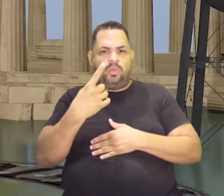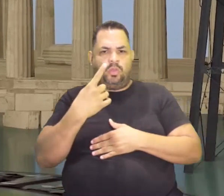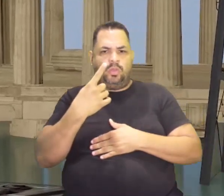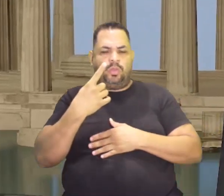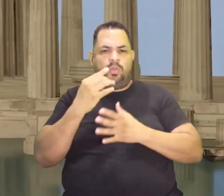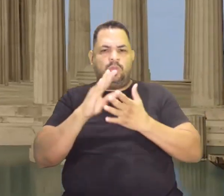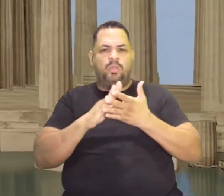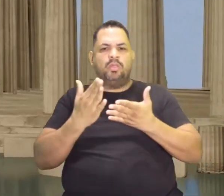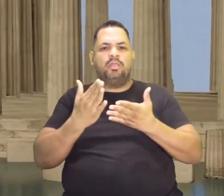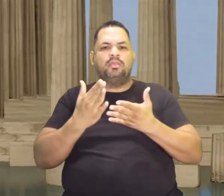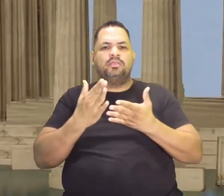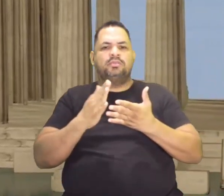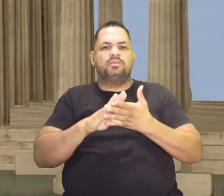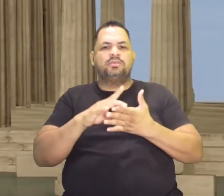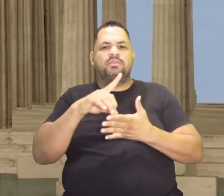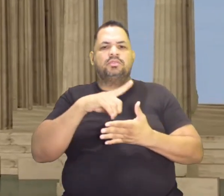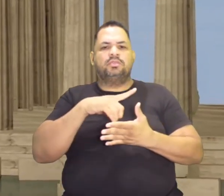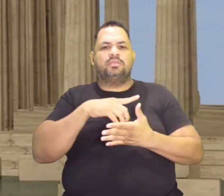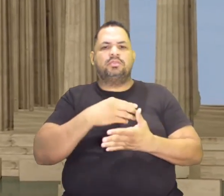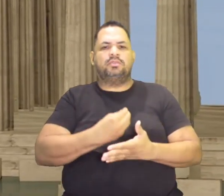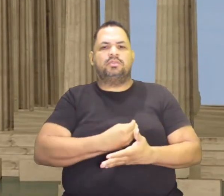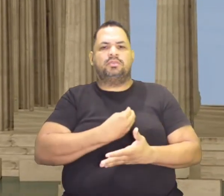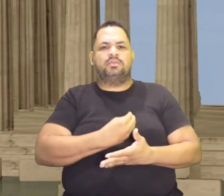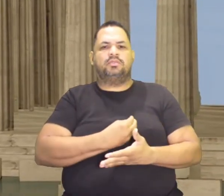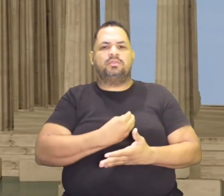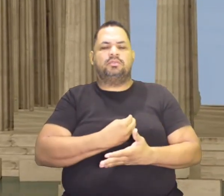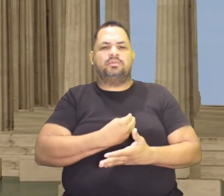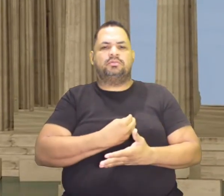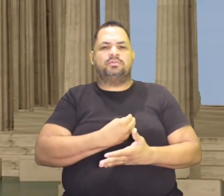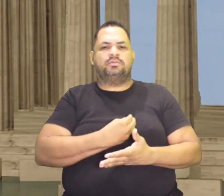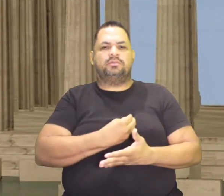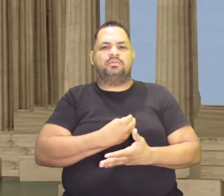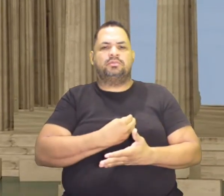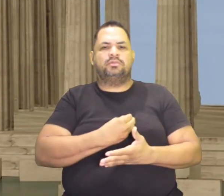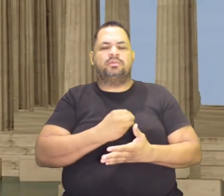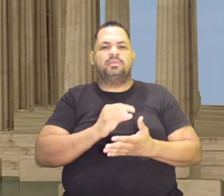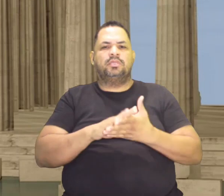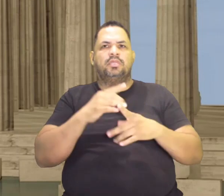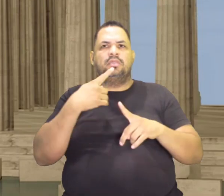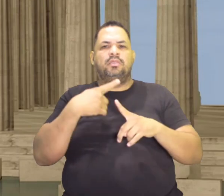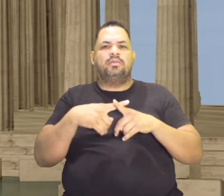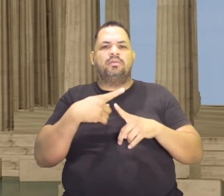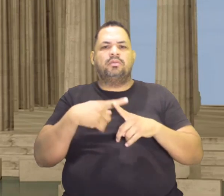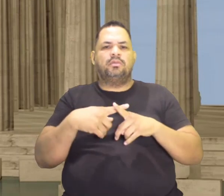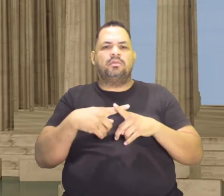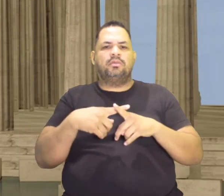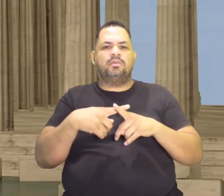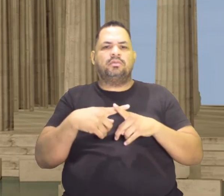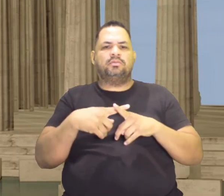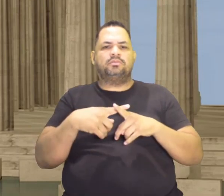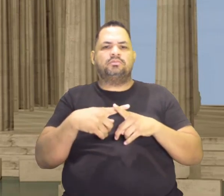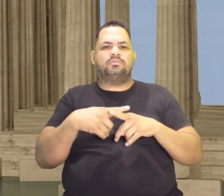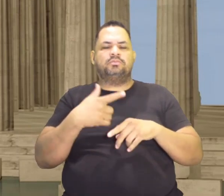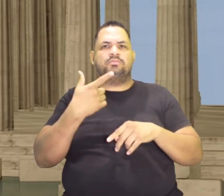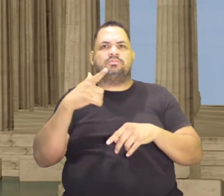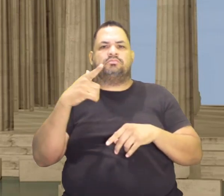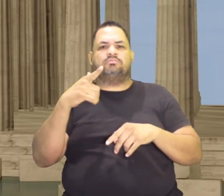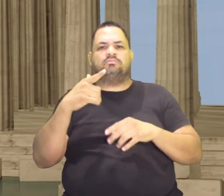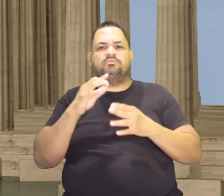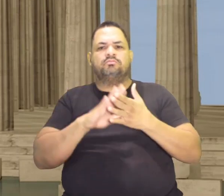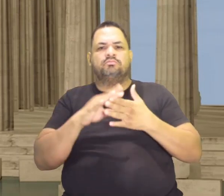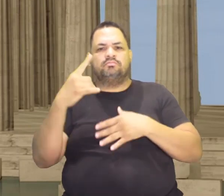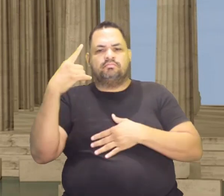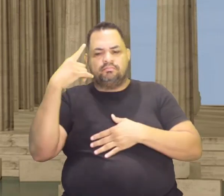notícias de alguém que tirou a vida do outro por motivo torpe. O que é isso? Motivos banais. Então, ela não teve esse pensamento,